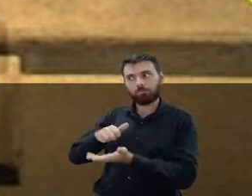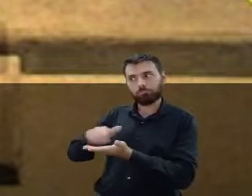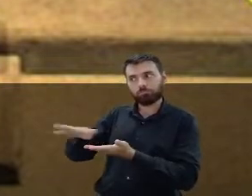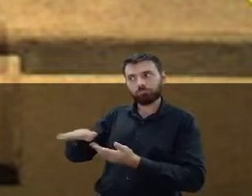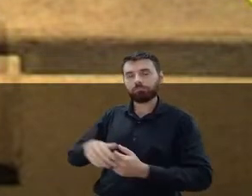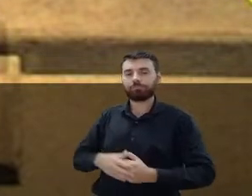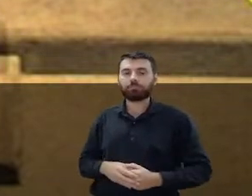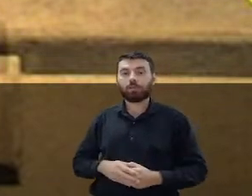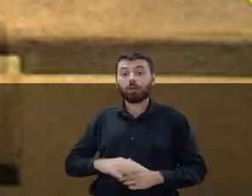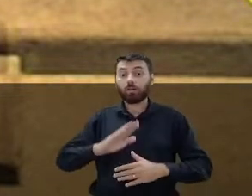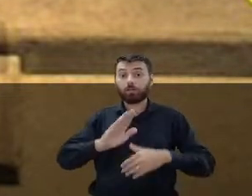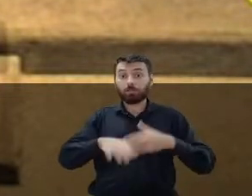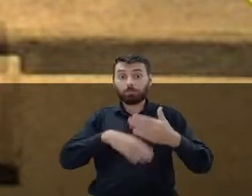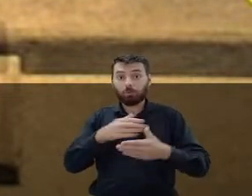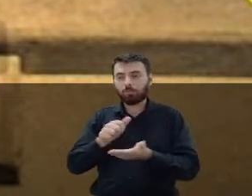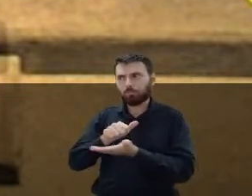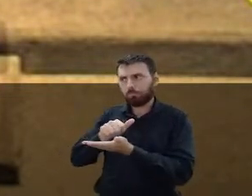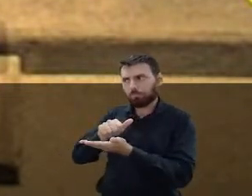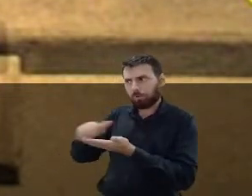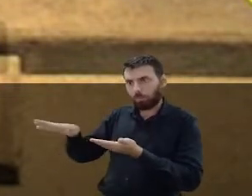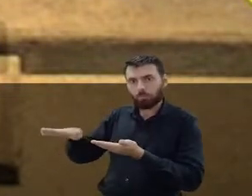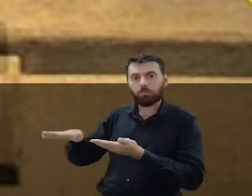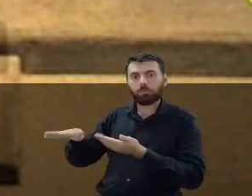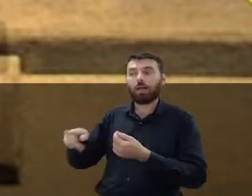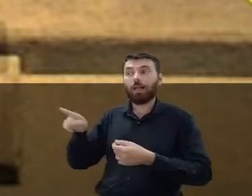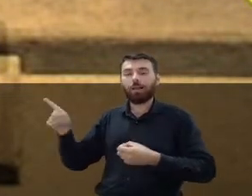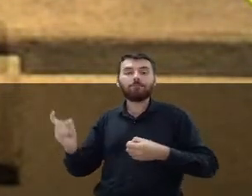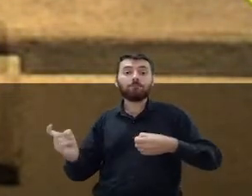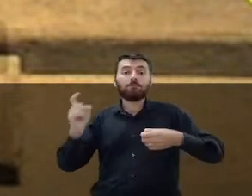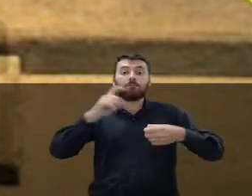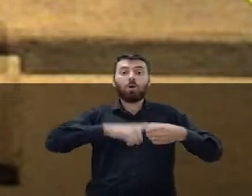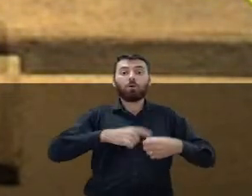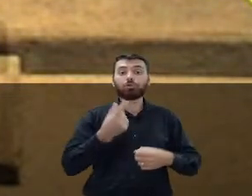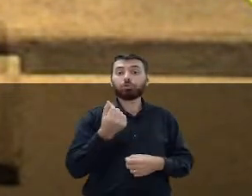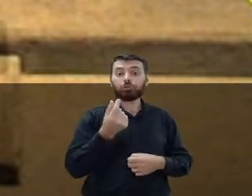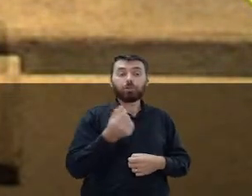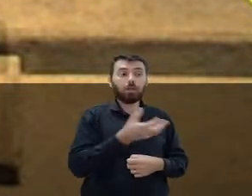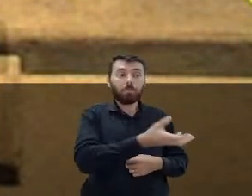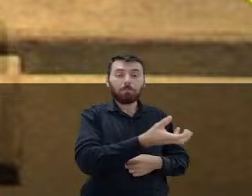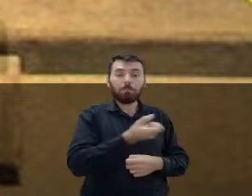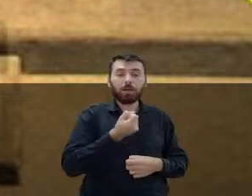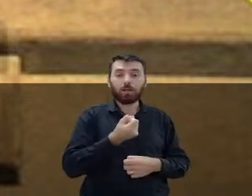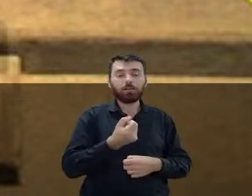não voltou para receber seus haveres rescisórios. Né?